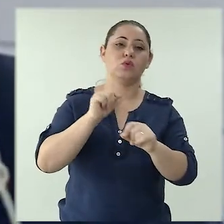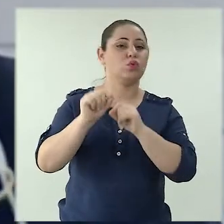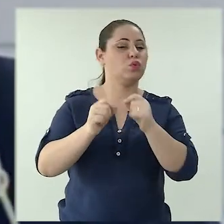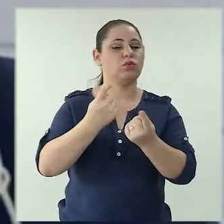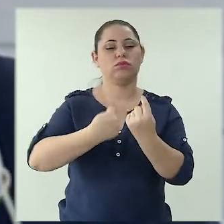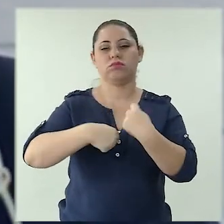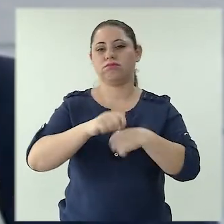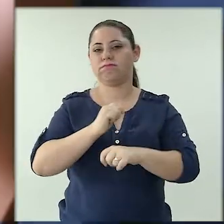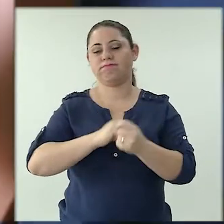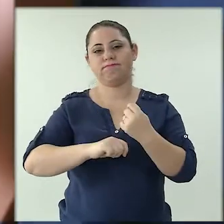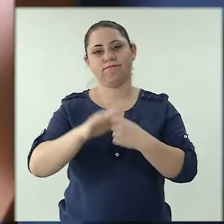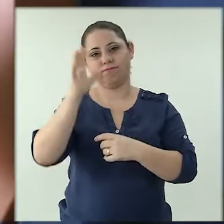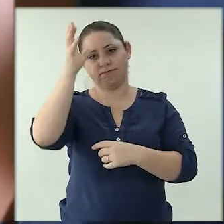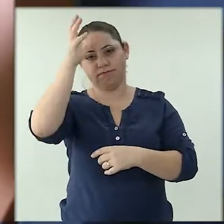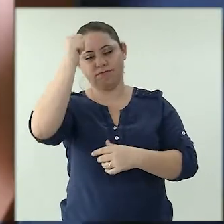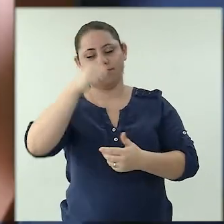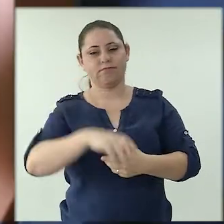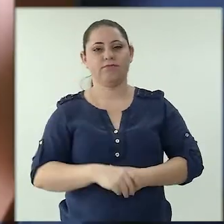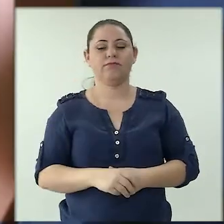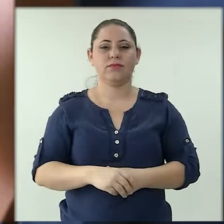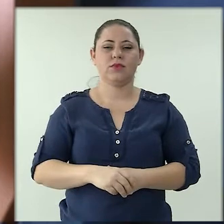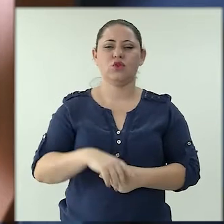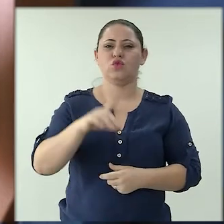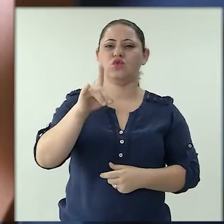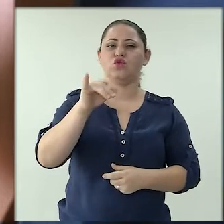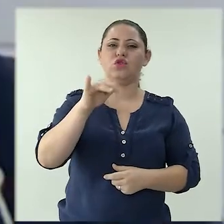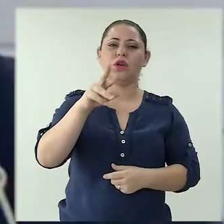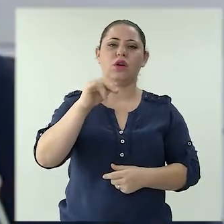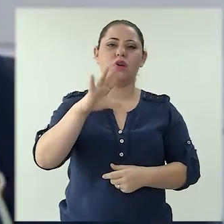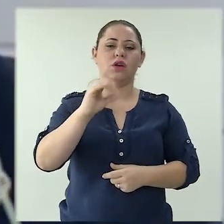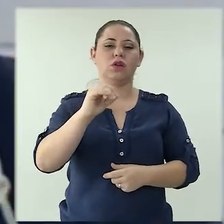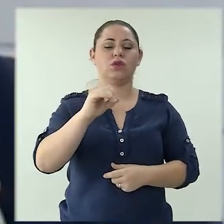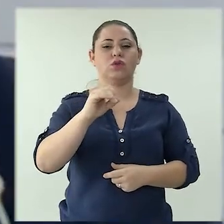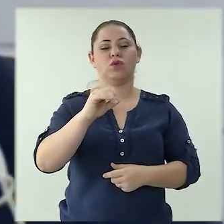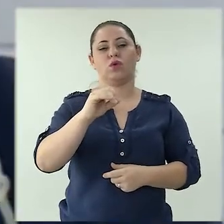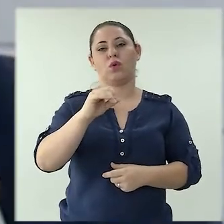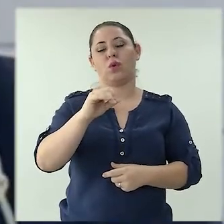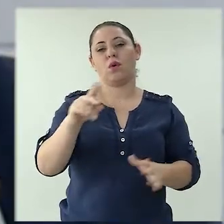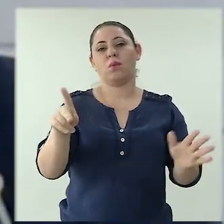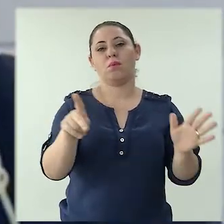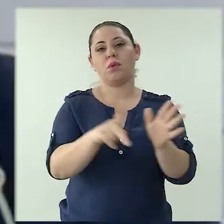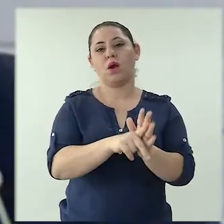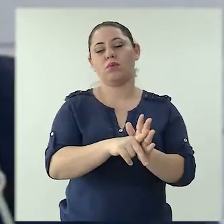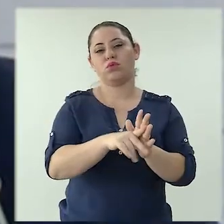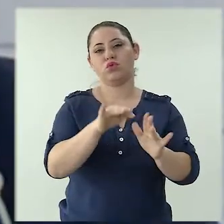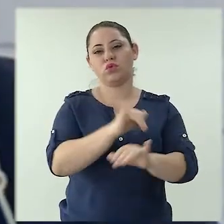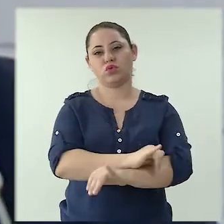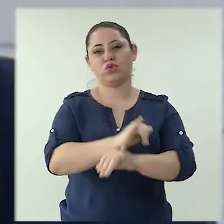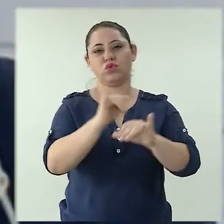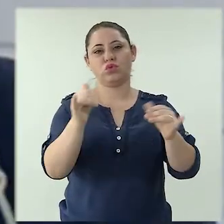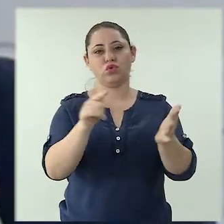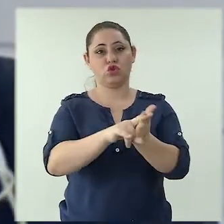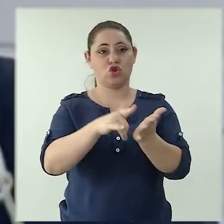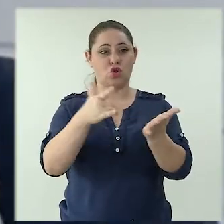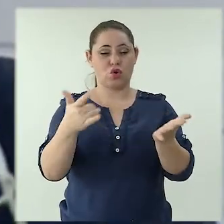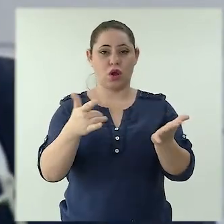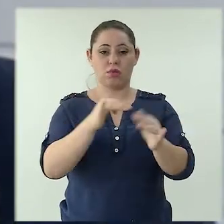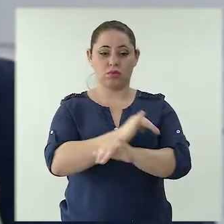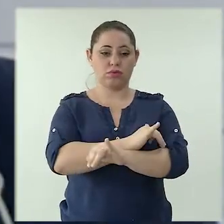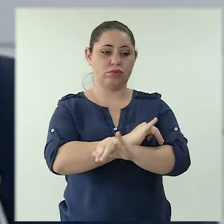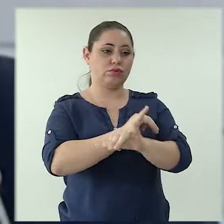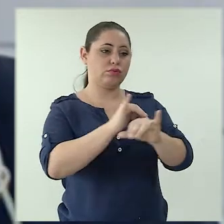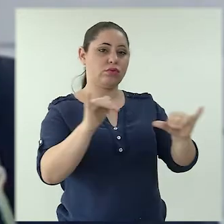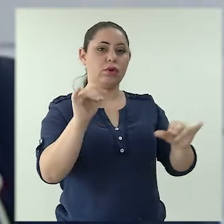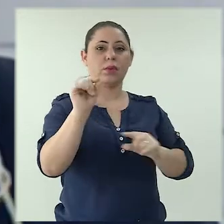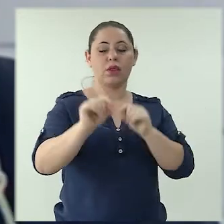atos administrativos também. O diário é o diário oficial do município? Geralmente publica-se em diário de jornal de grande